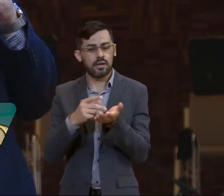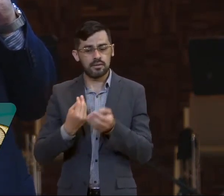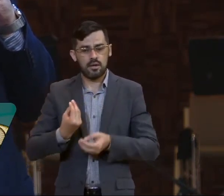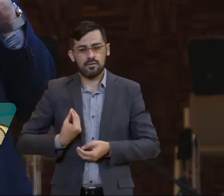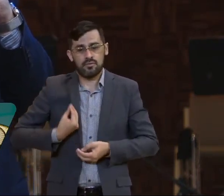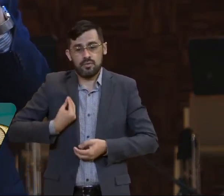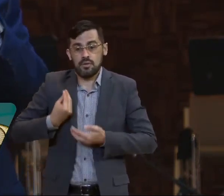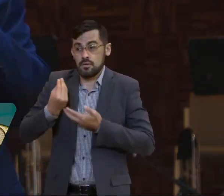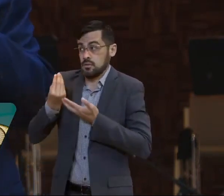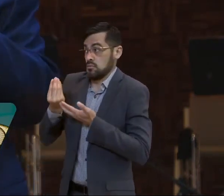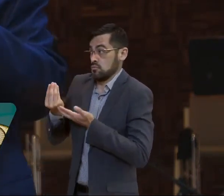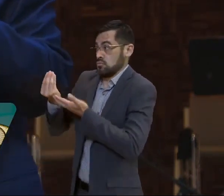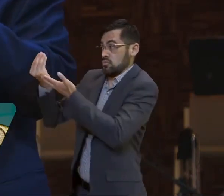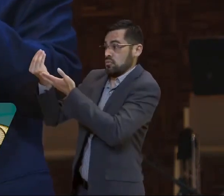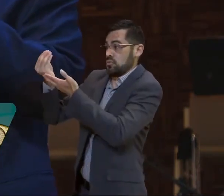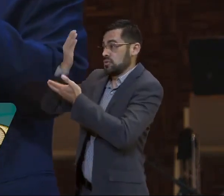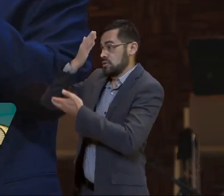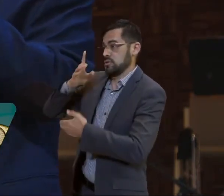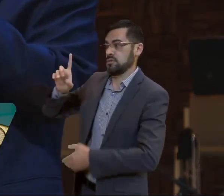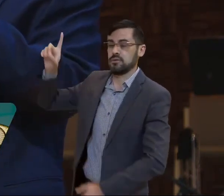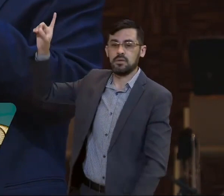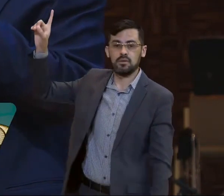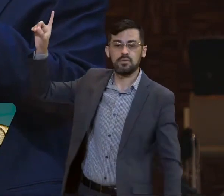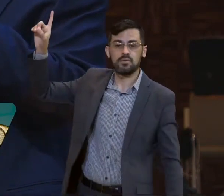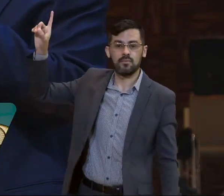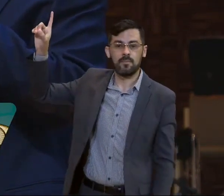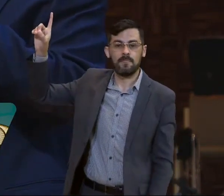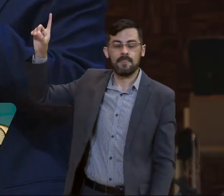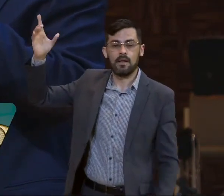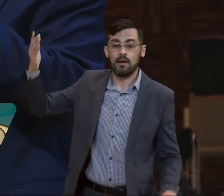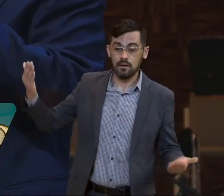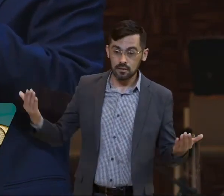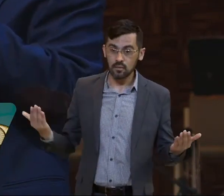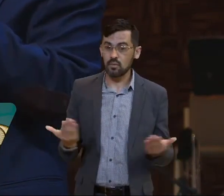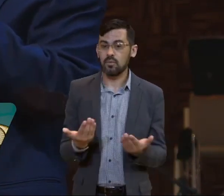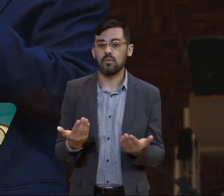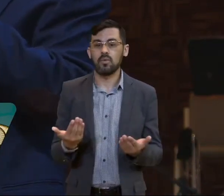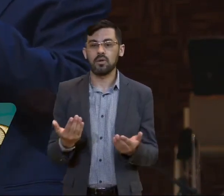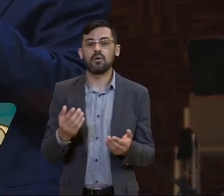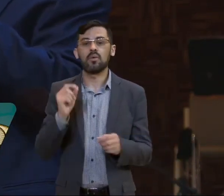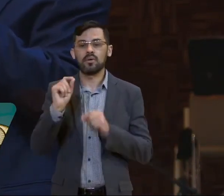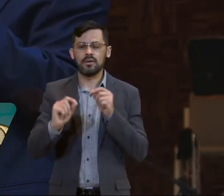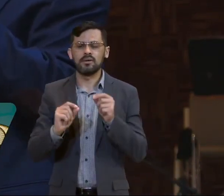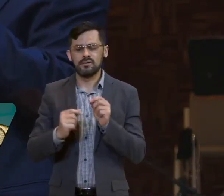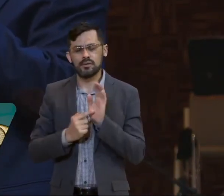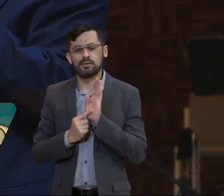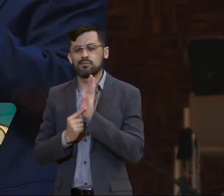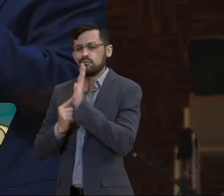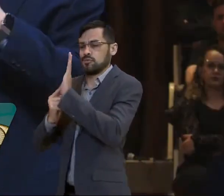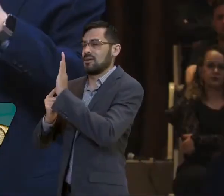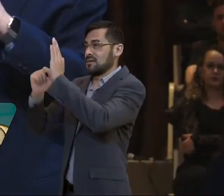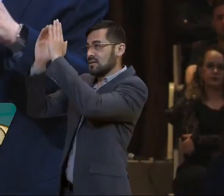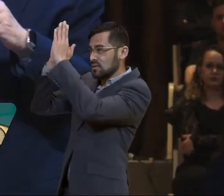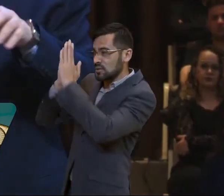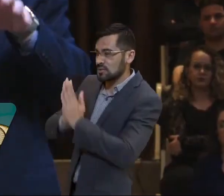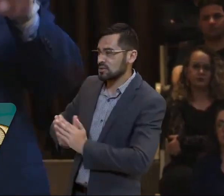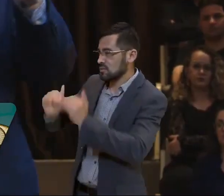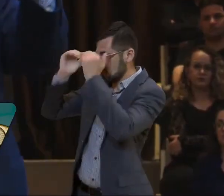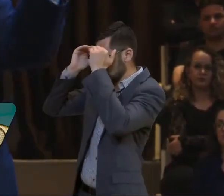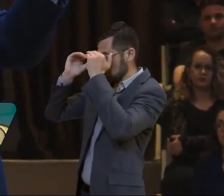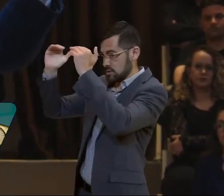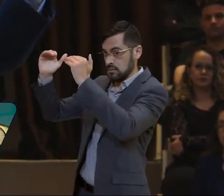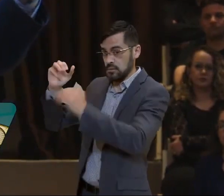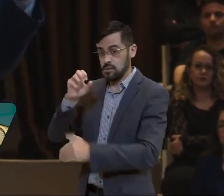tua vida no altar de Deus e dizer: ó, essa aqui é a devoção verdadeira. Se tem